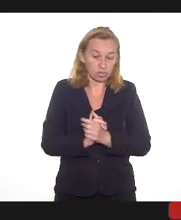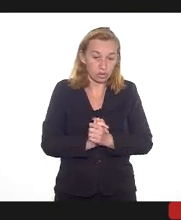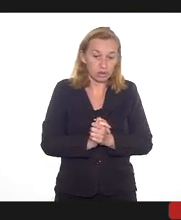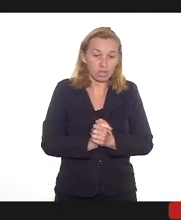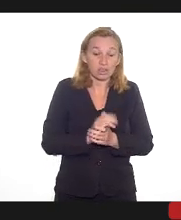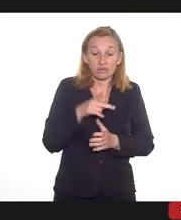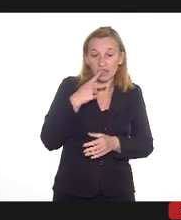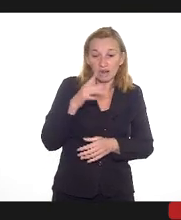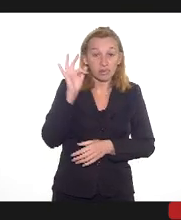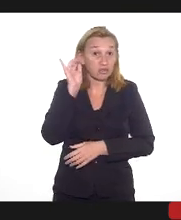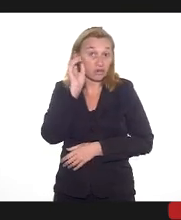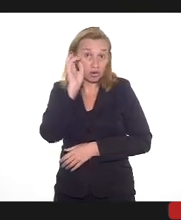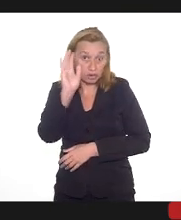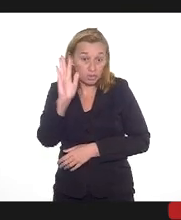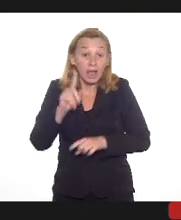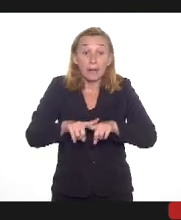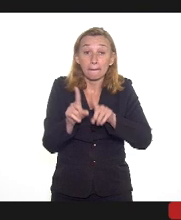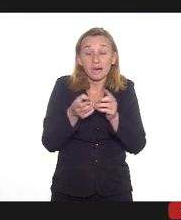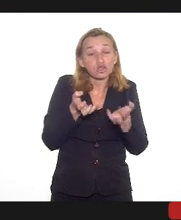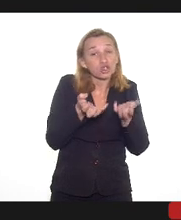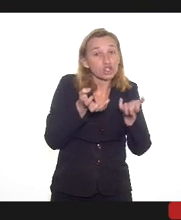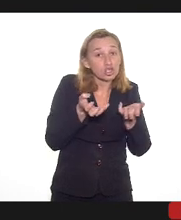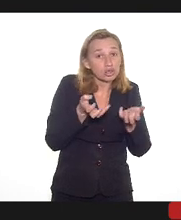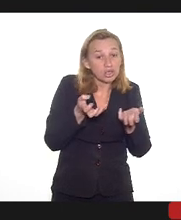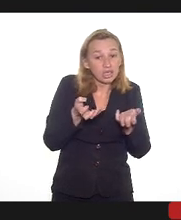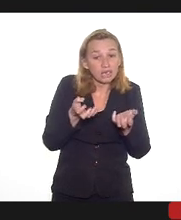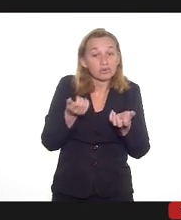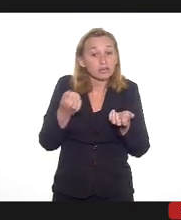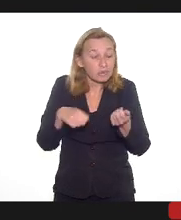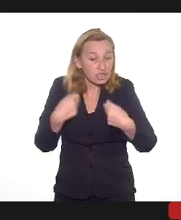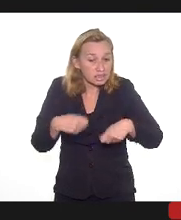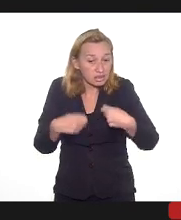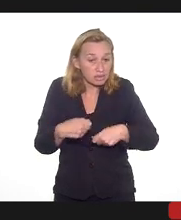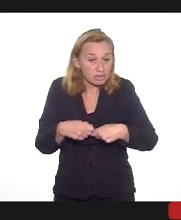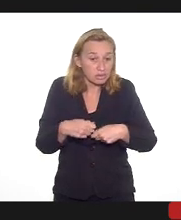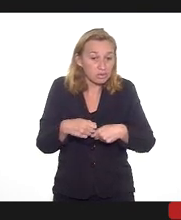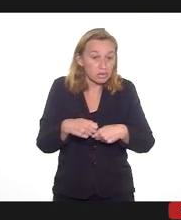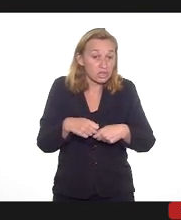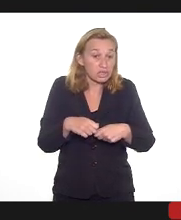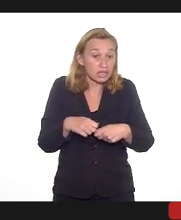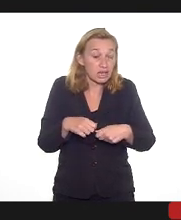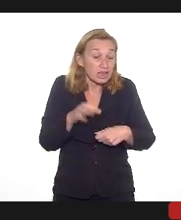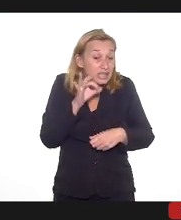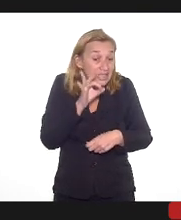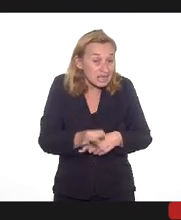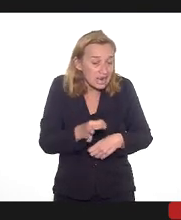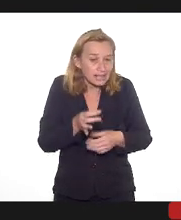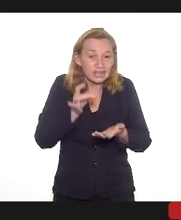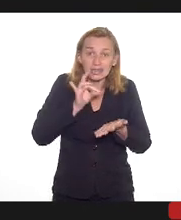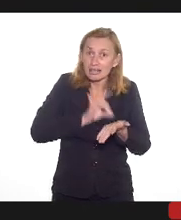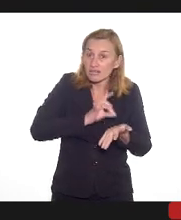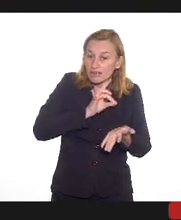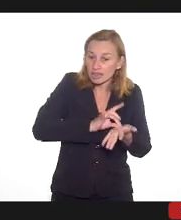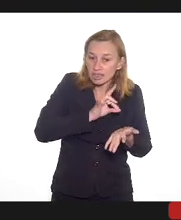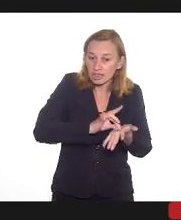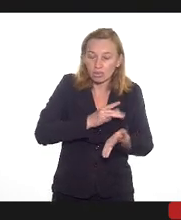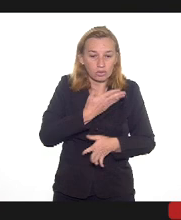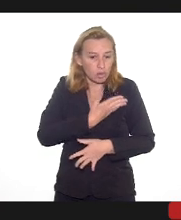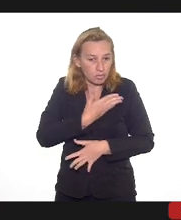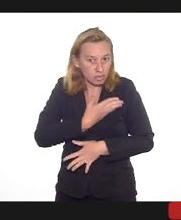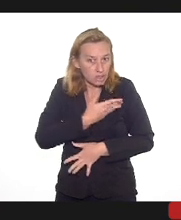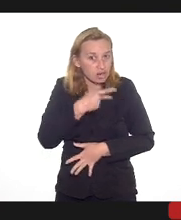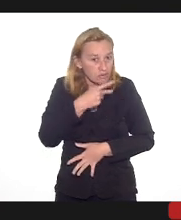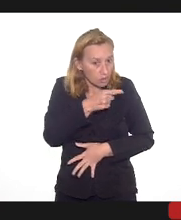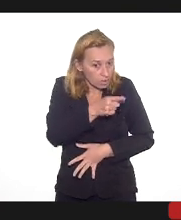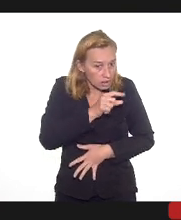para a filosofia. Mas o que nós precisamos é uma coisa pragmática, porque, na verdade, como a colega bem